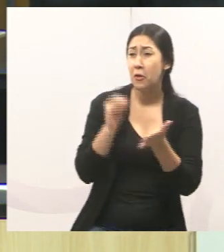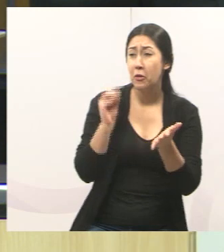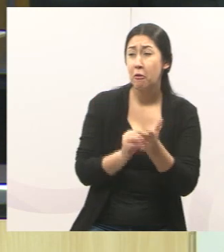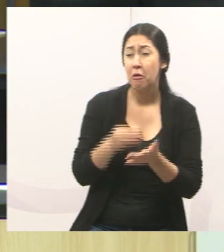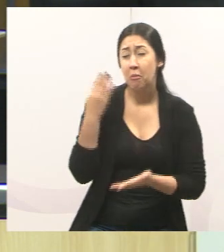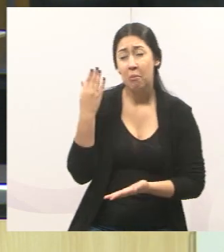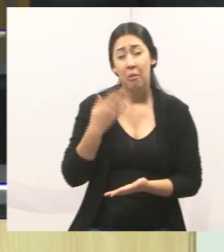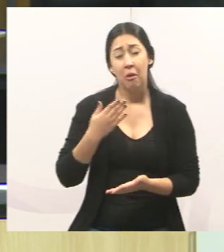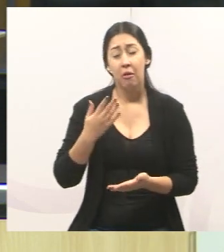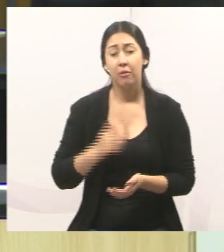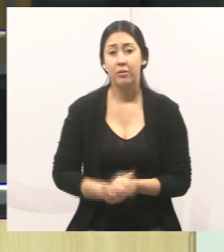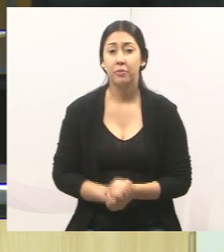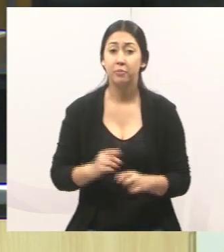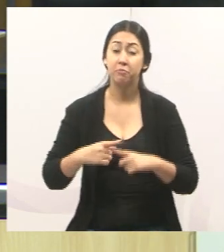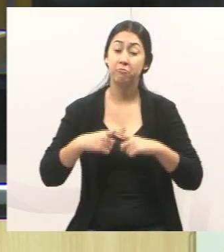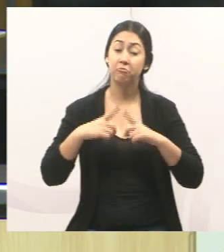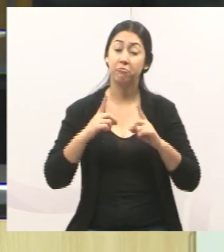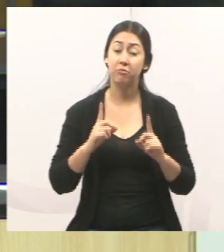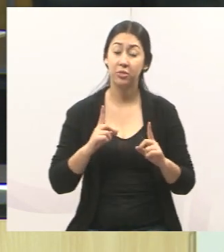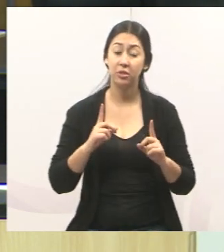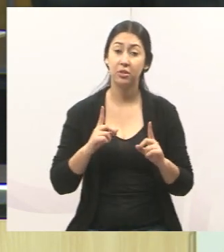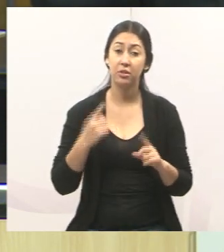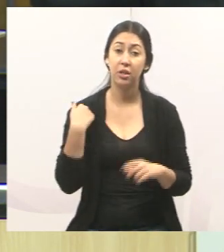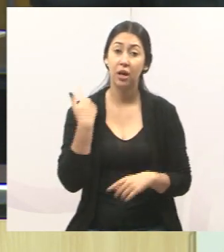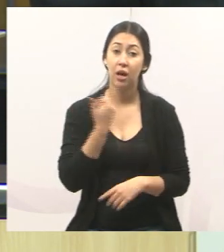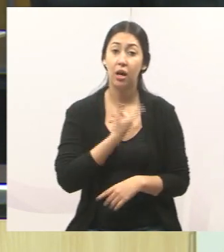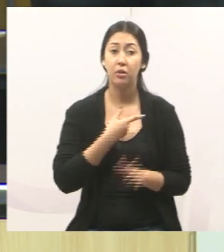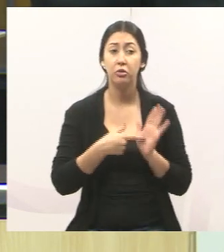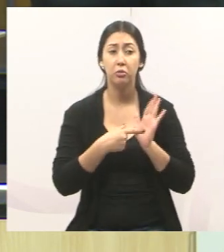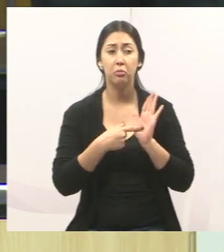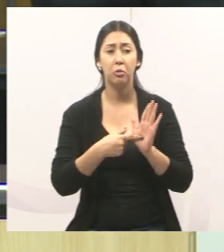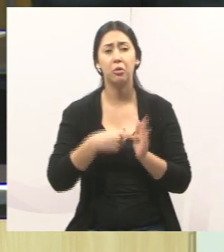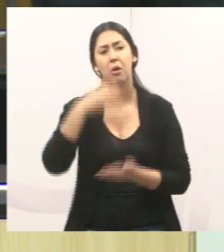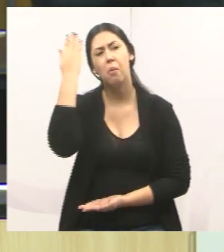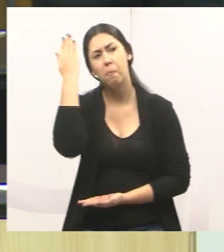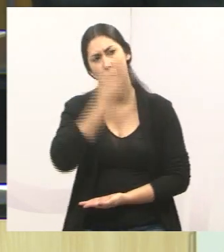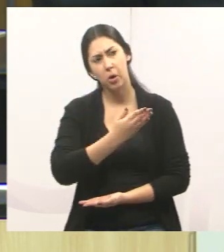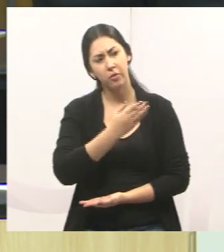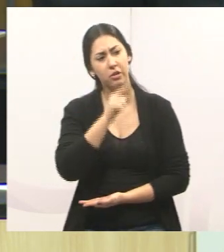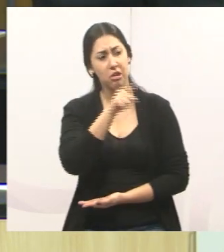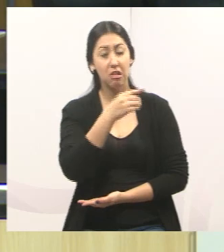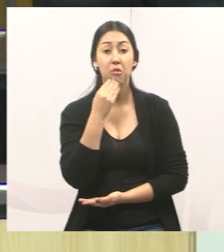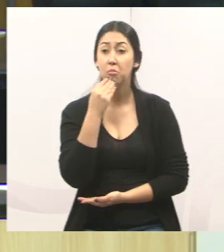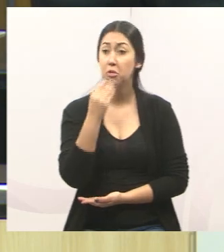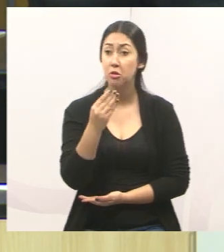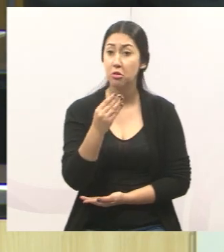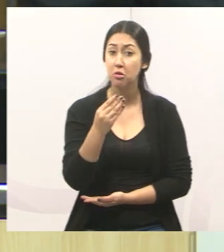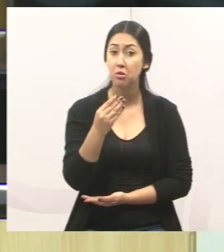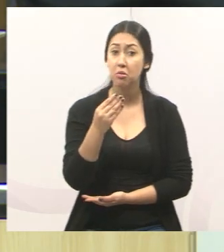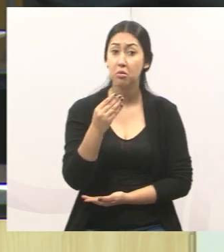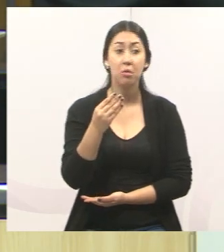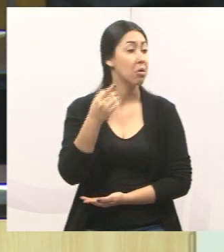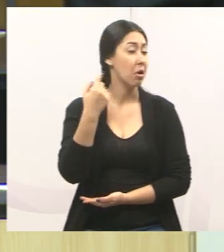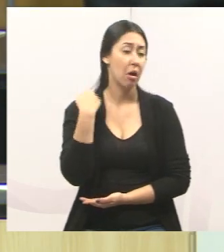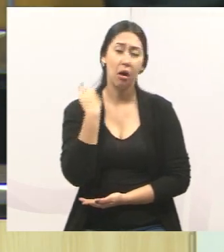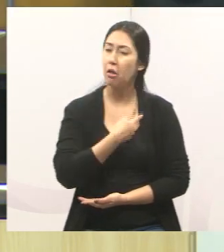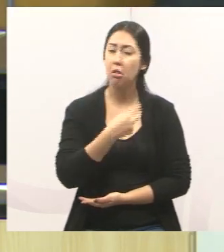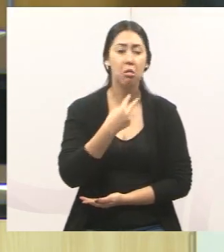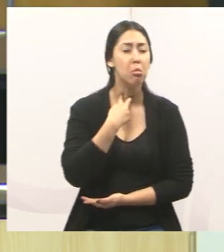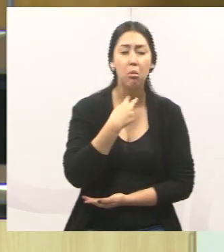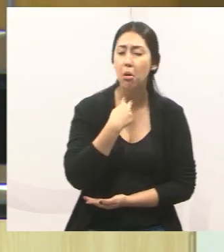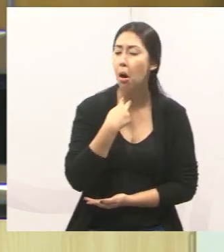contábil. Portanto, a prova pericial pretendida pelo requerente não encontra amparo normativo